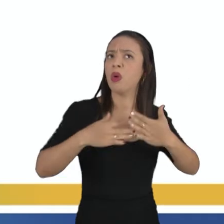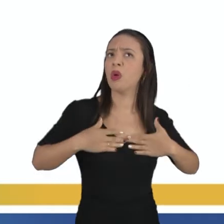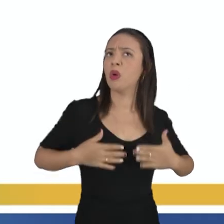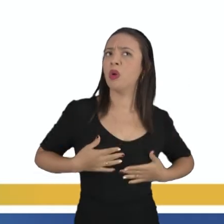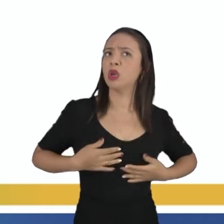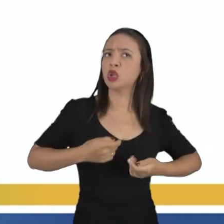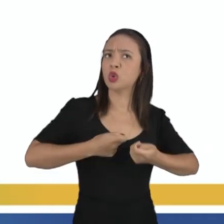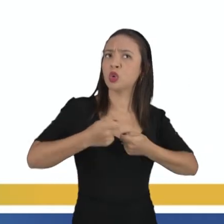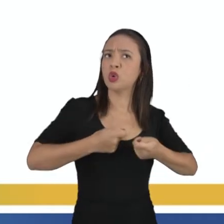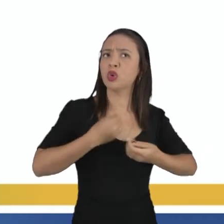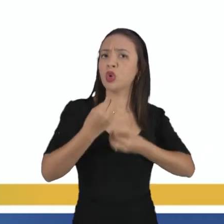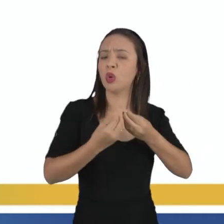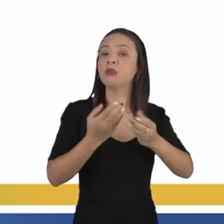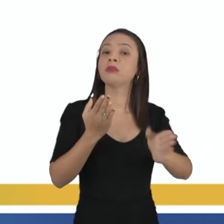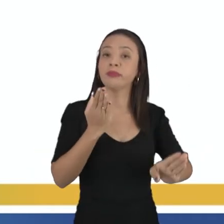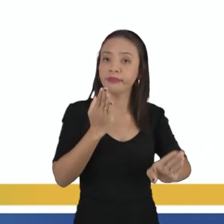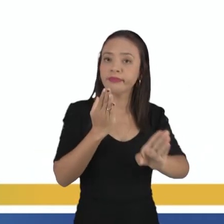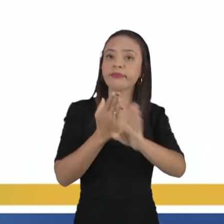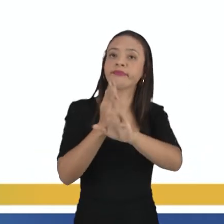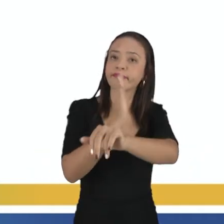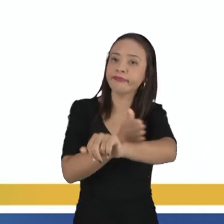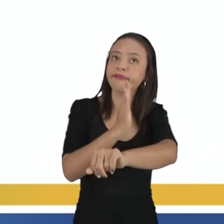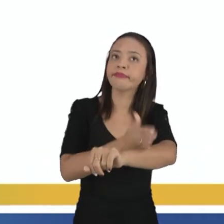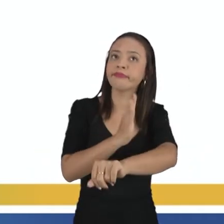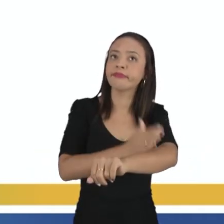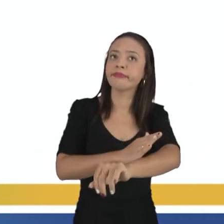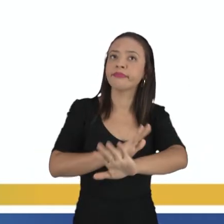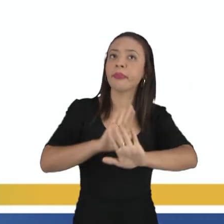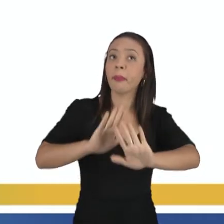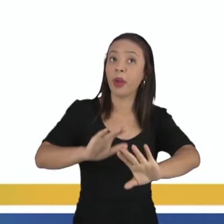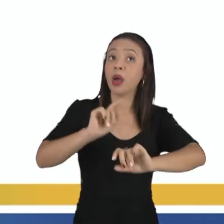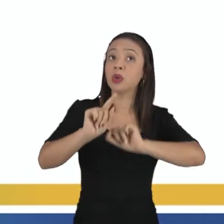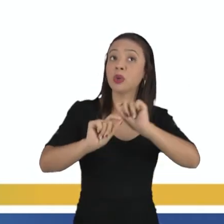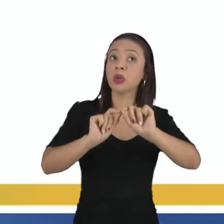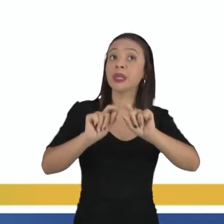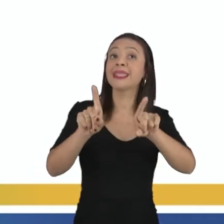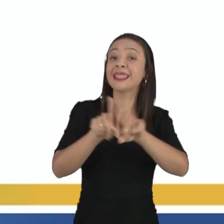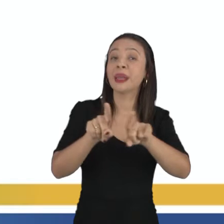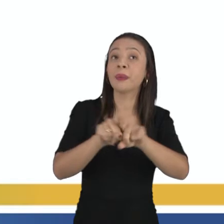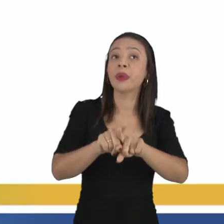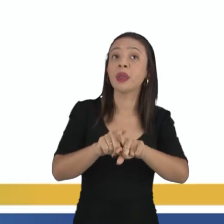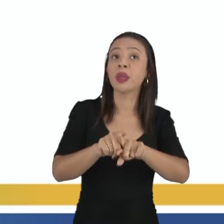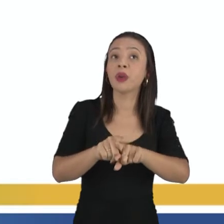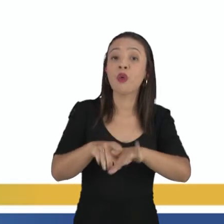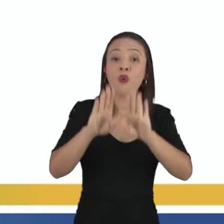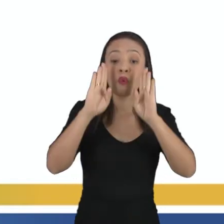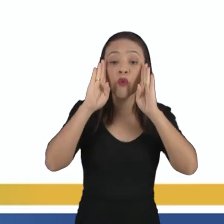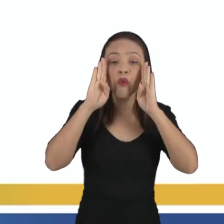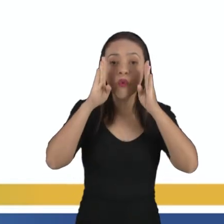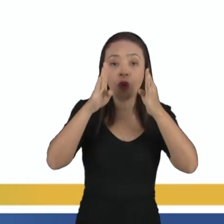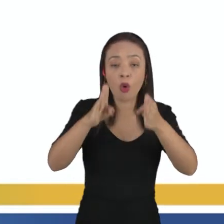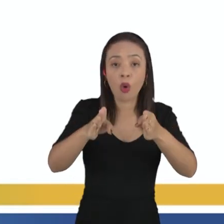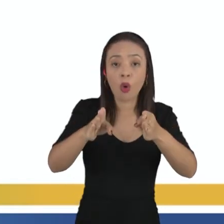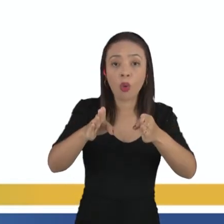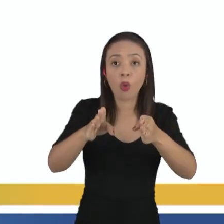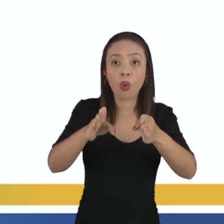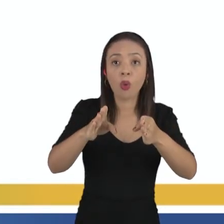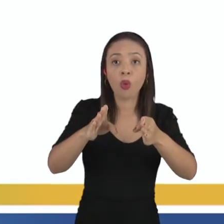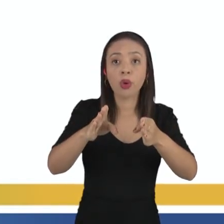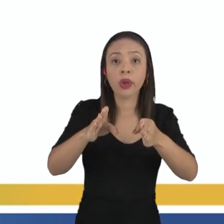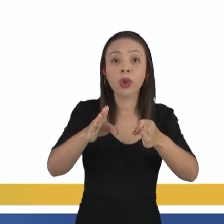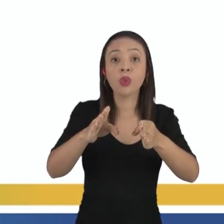se dá através de seu exercício. Mas não só isso, que apontarão para determinados resultados